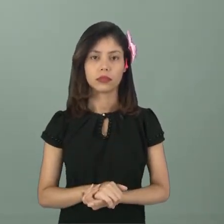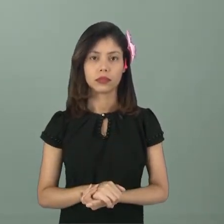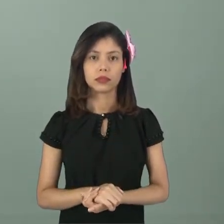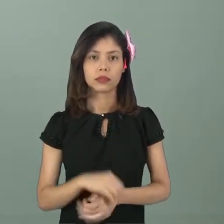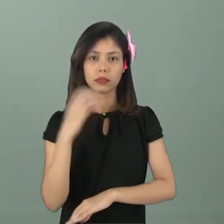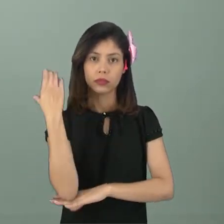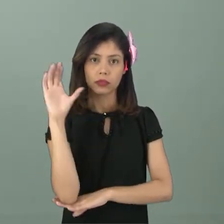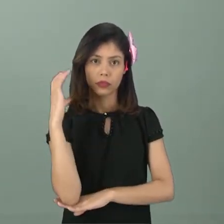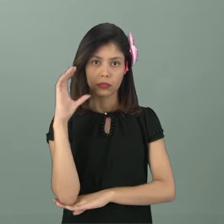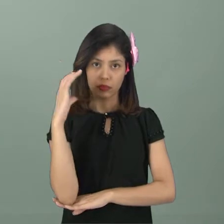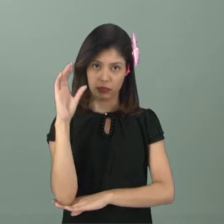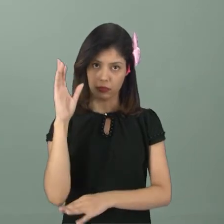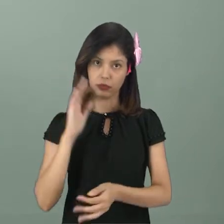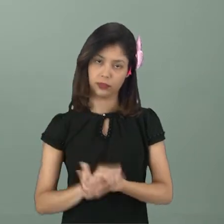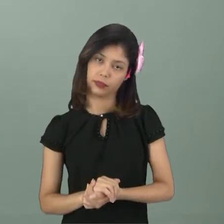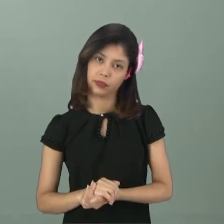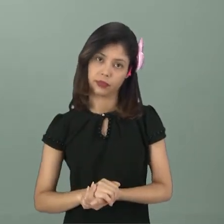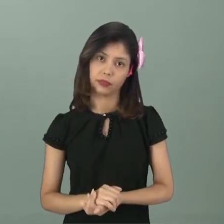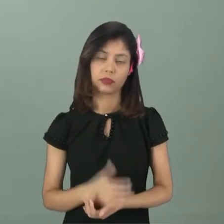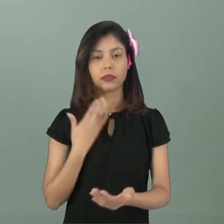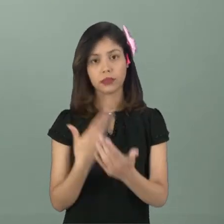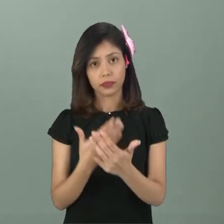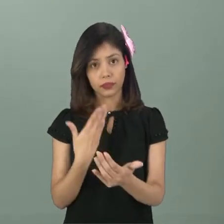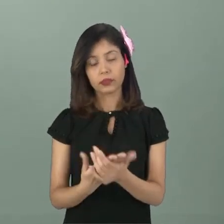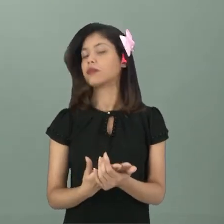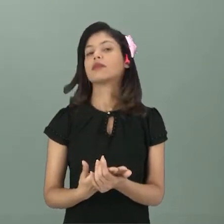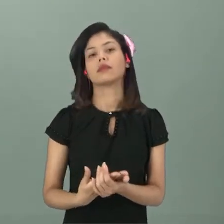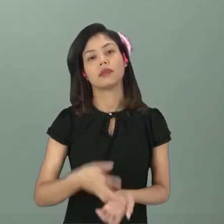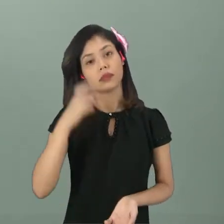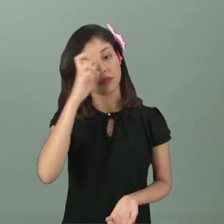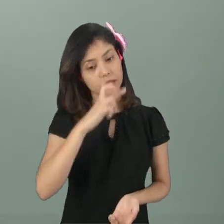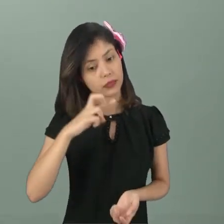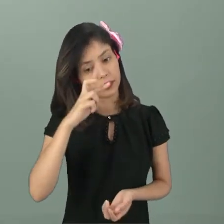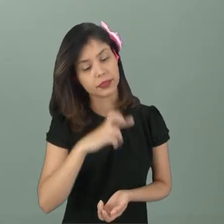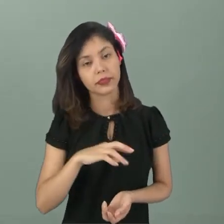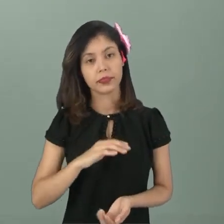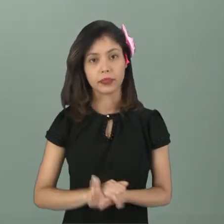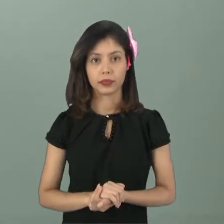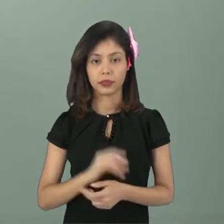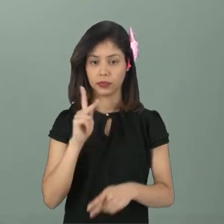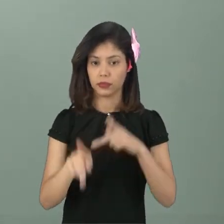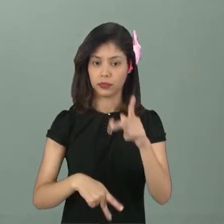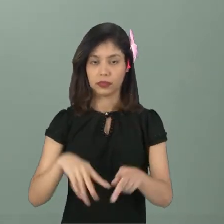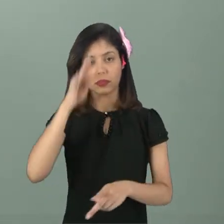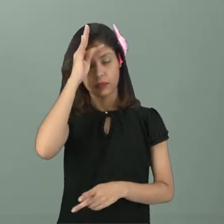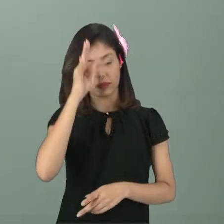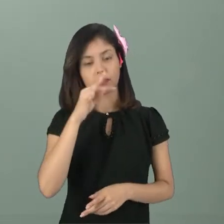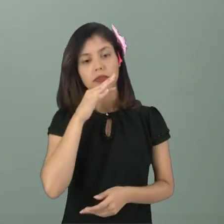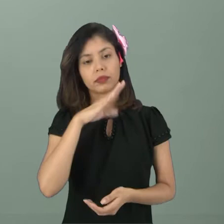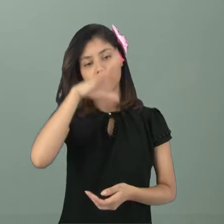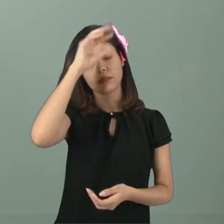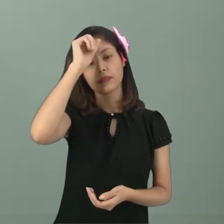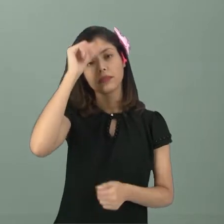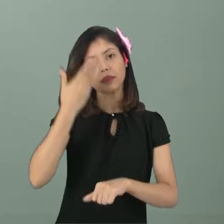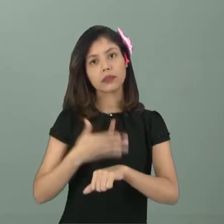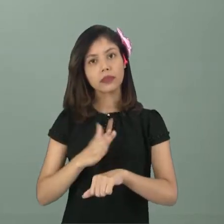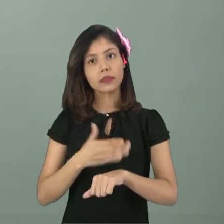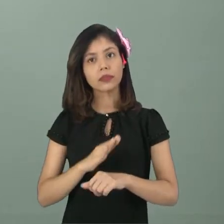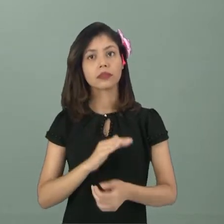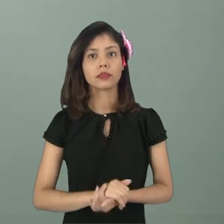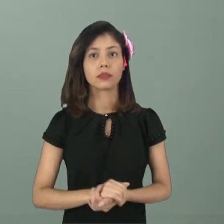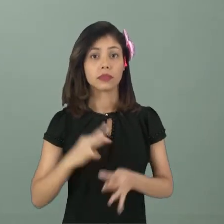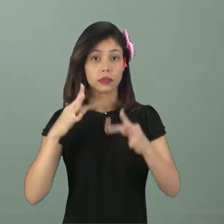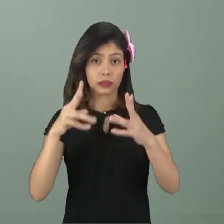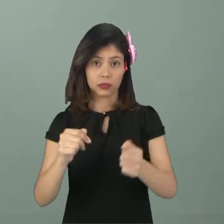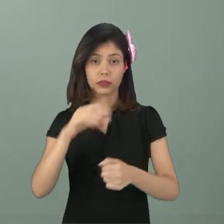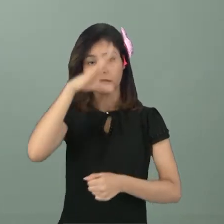Os cientistas vão aprendendo estudando e observando, e os povos tradicionais vão aprendendo na prática. E tudo que